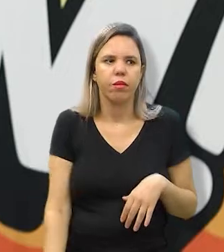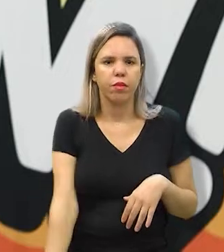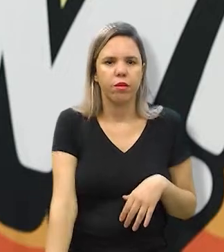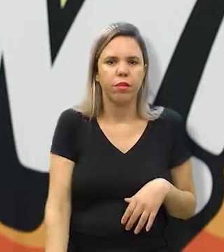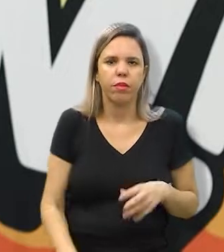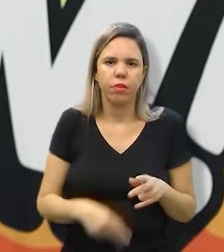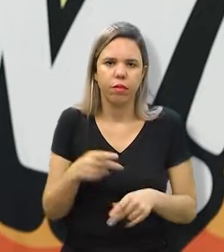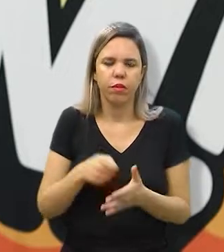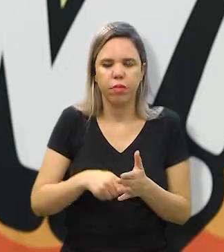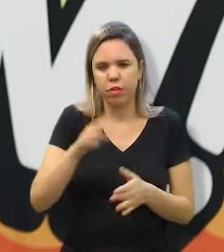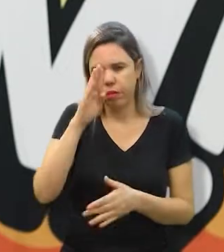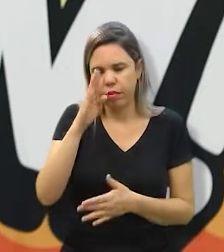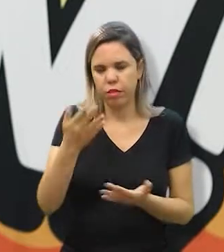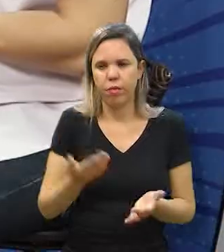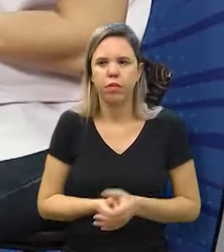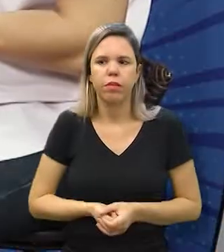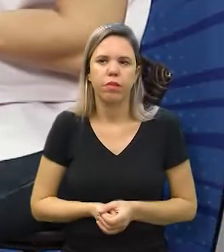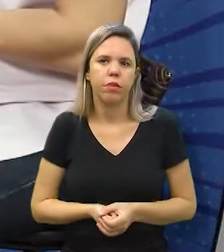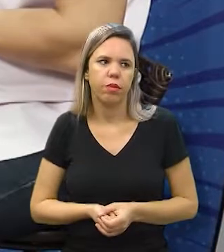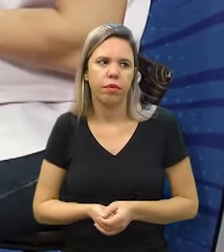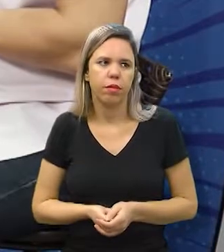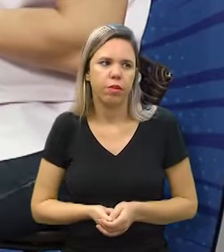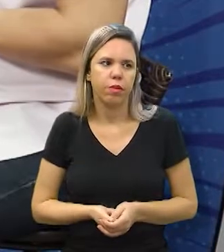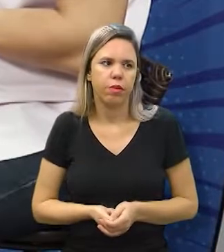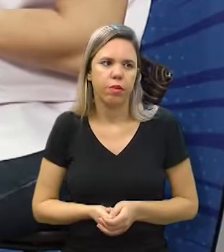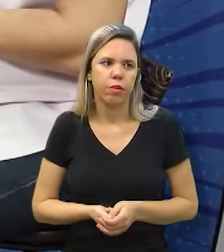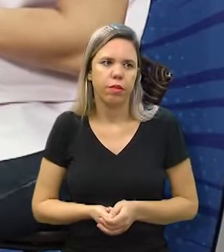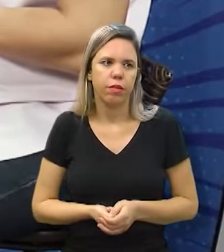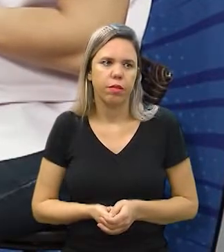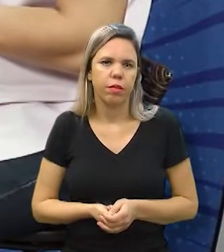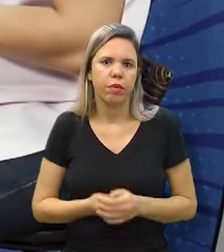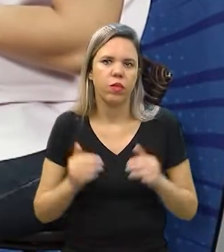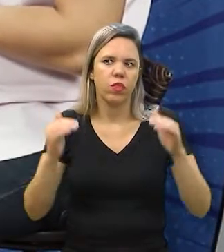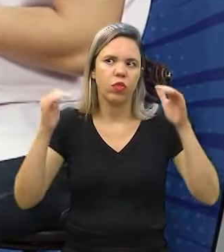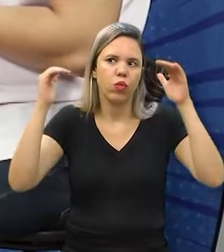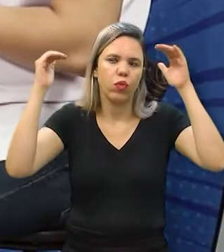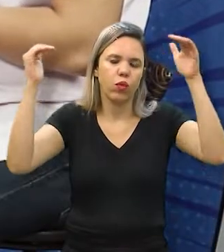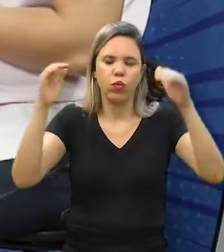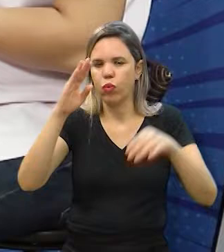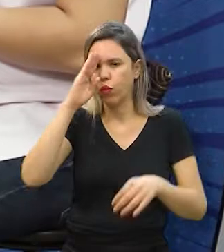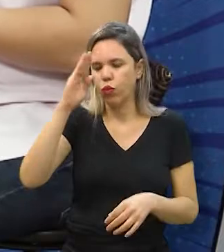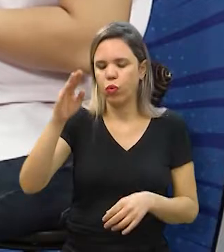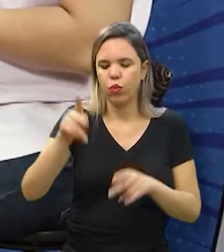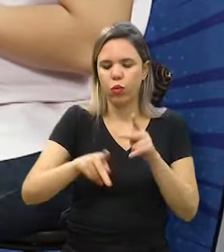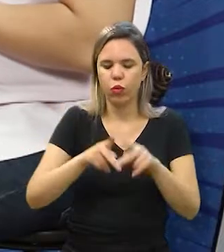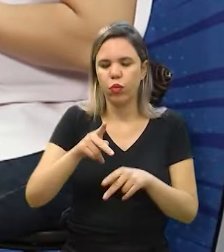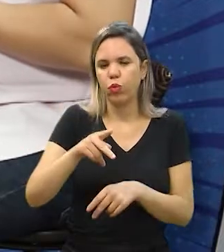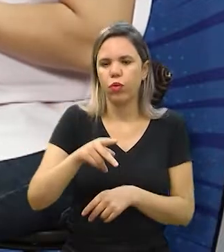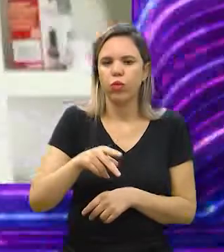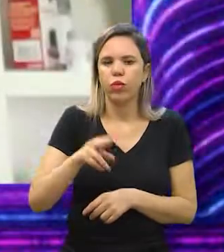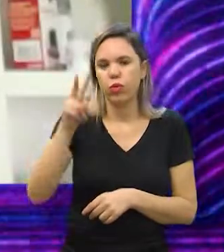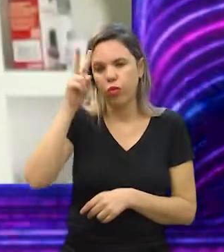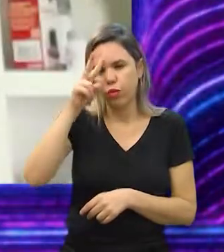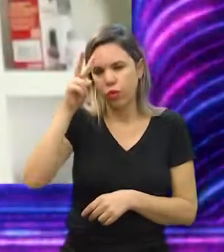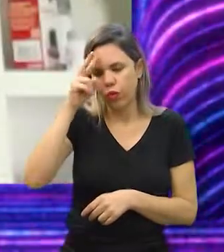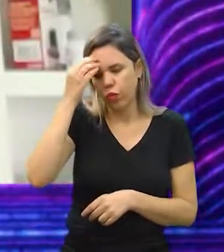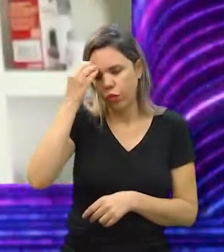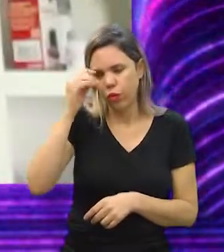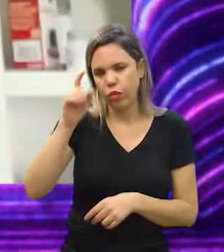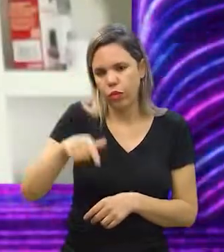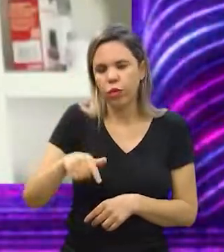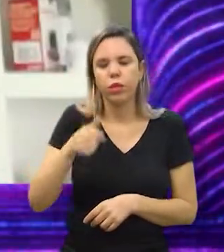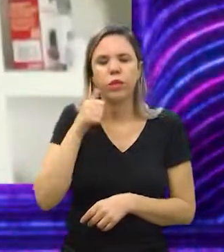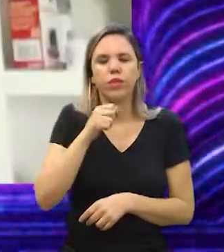do antagonista. Então, o grande antagonista da história, né,